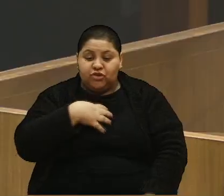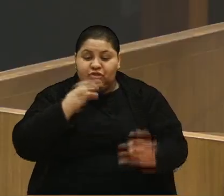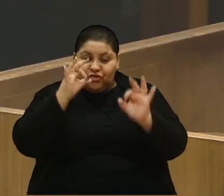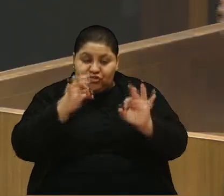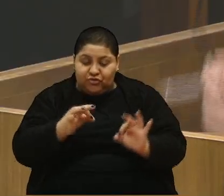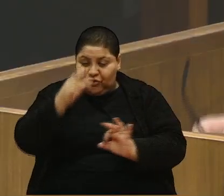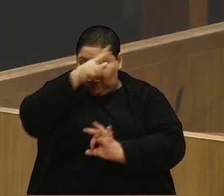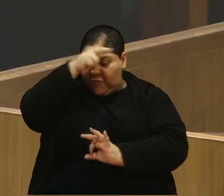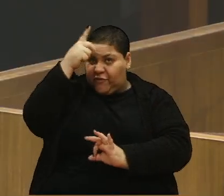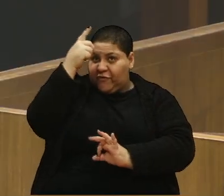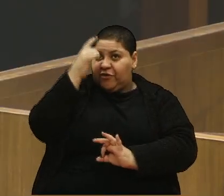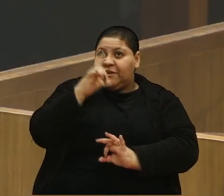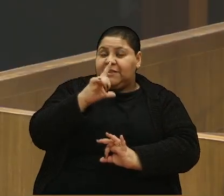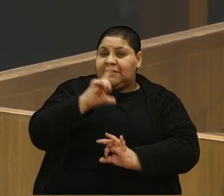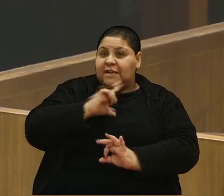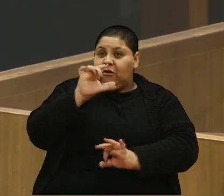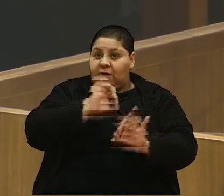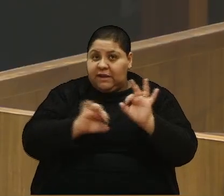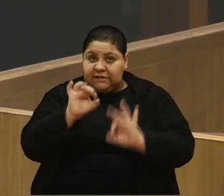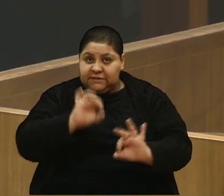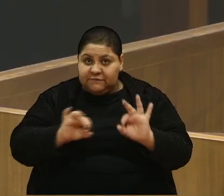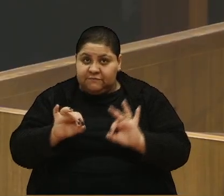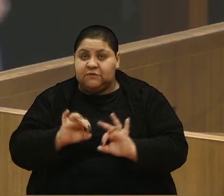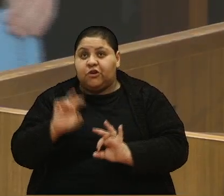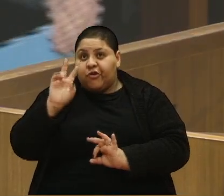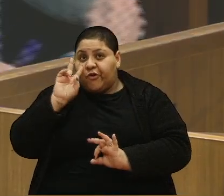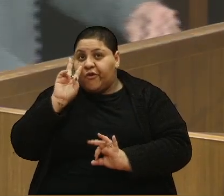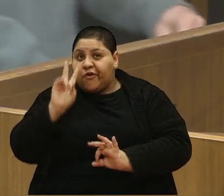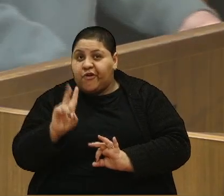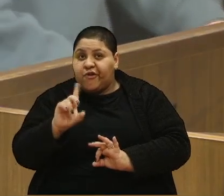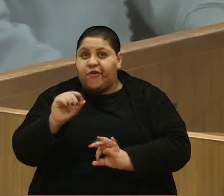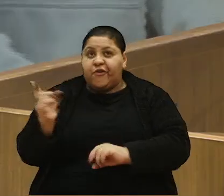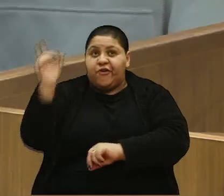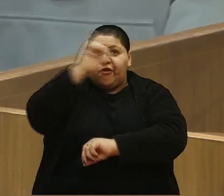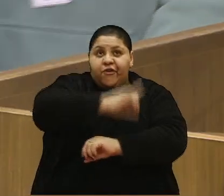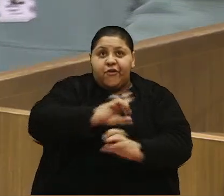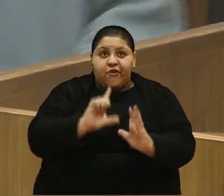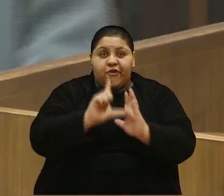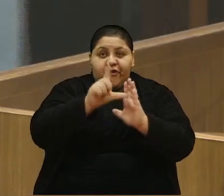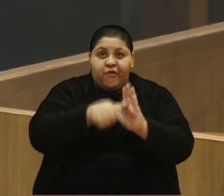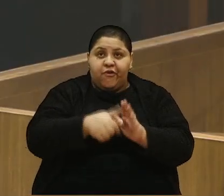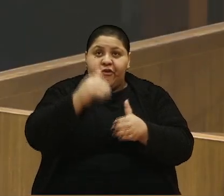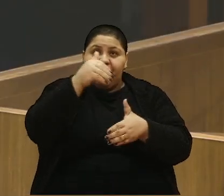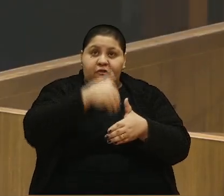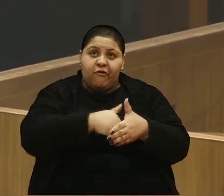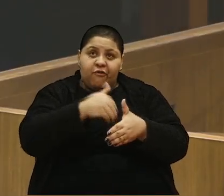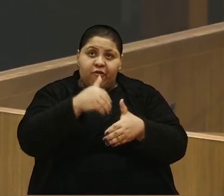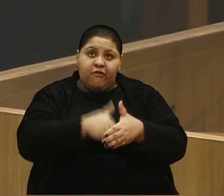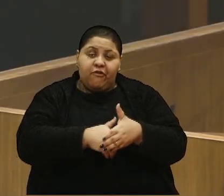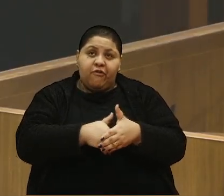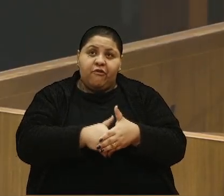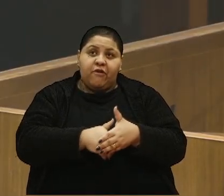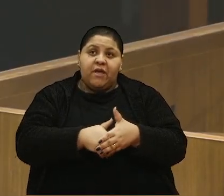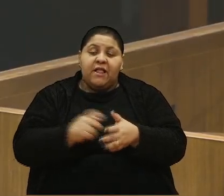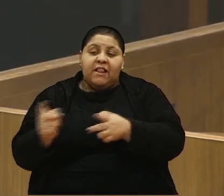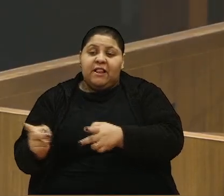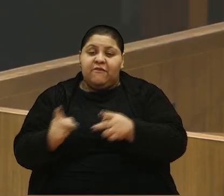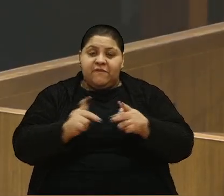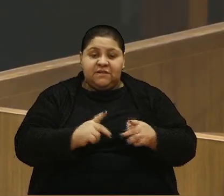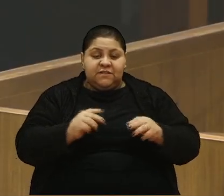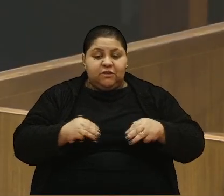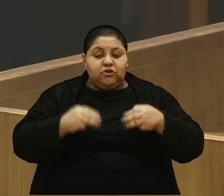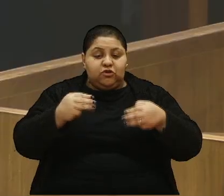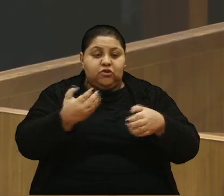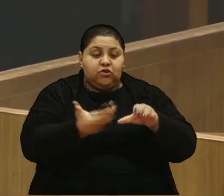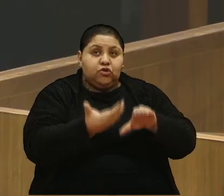prefeito Adiló tem conduzido. Vejam que 10 dias depois da eleição ele estava de ministério em ministério em Brasília com a